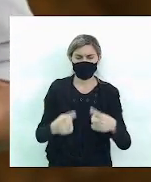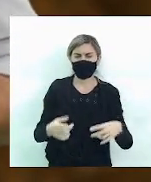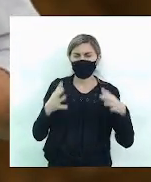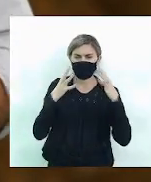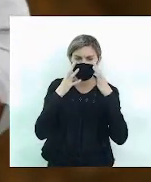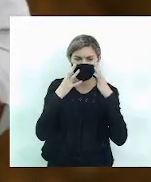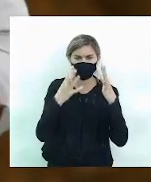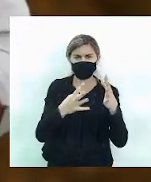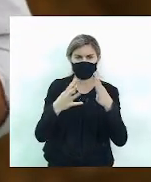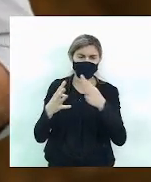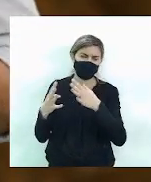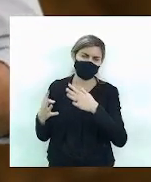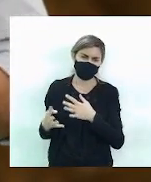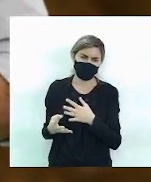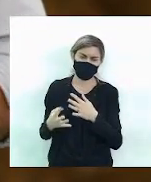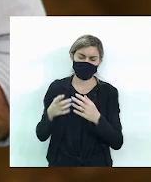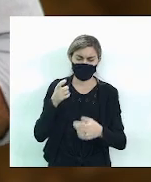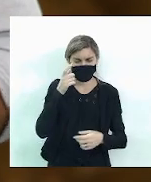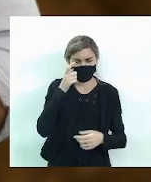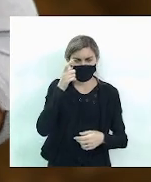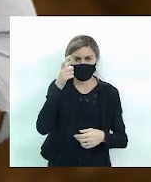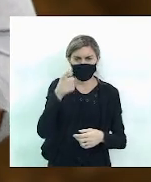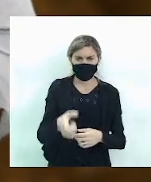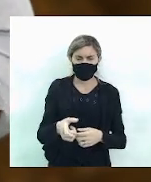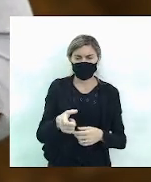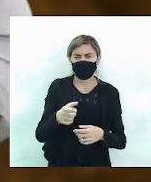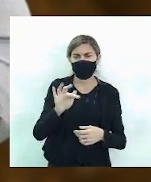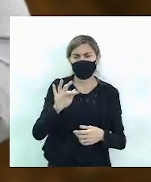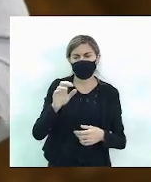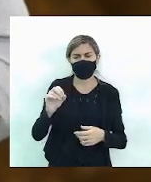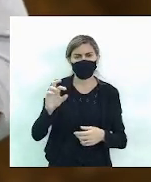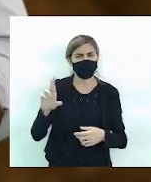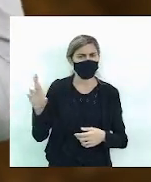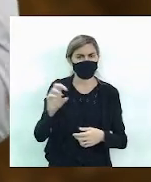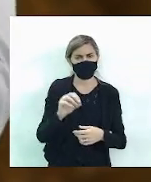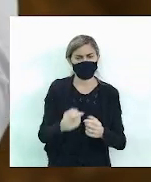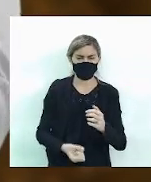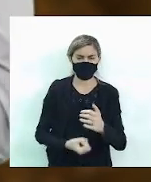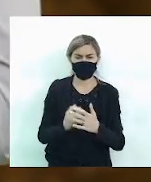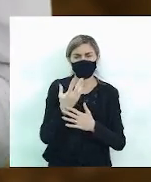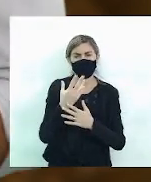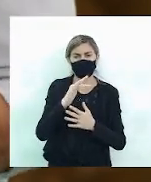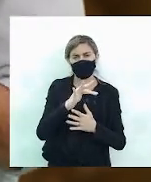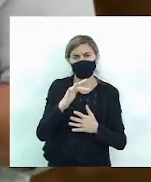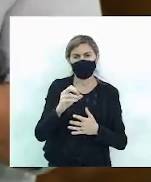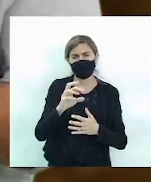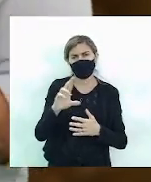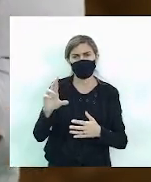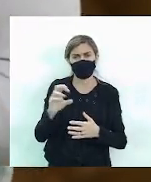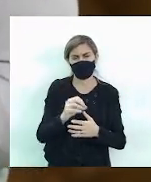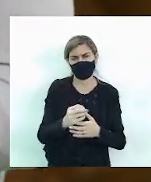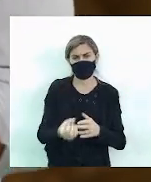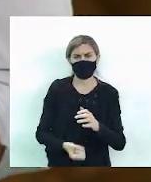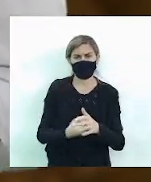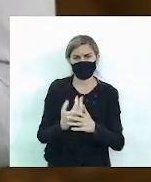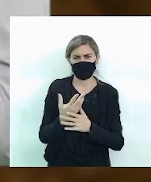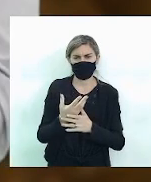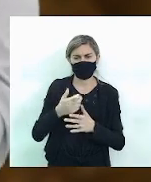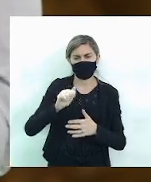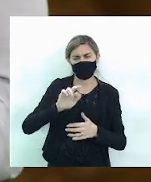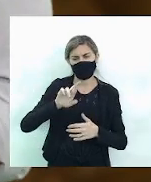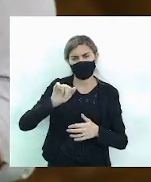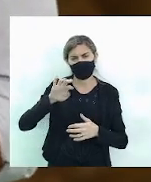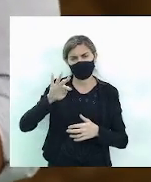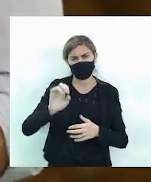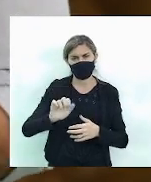atenção, o que é interessante também no forró é que a origem do forró dizia o seguinte, que se chama de arrastapé, que é o